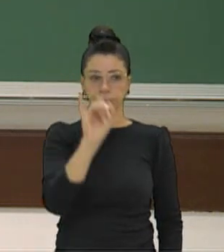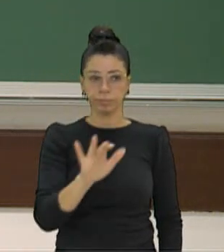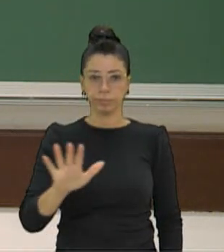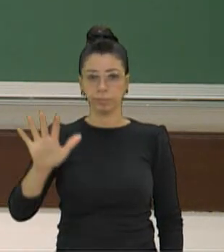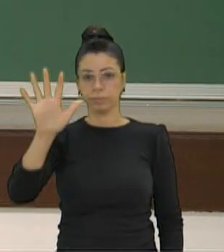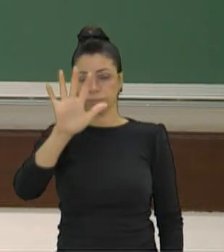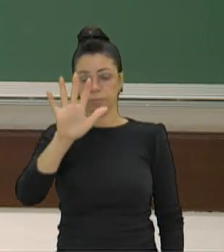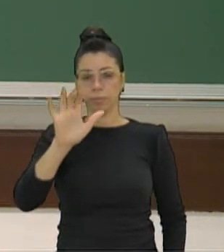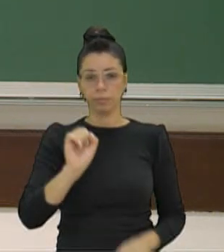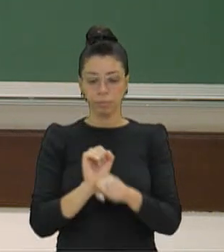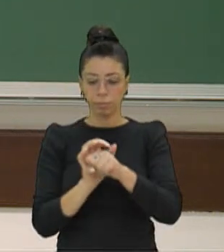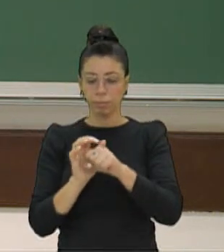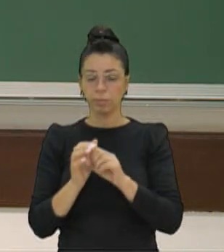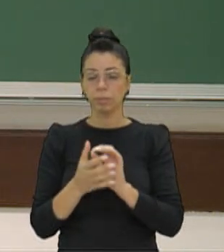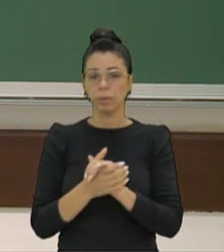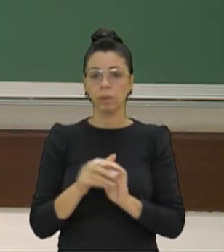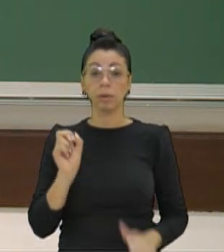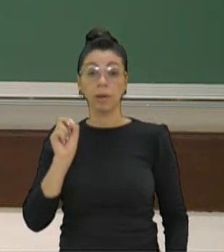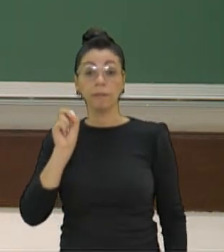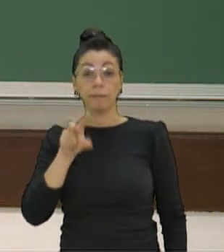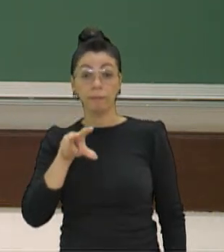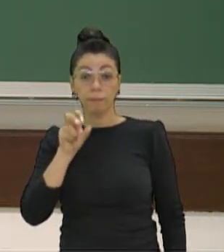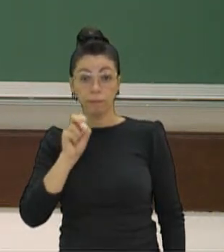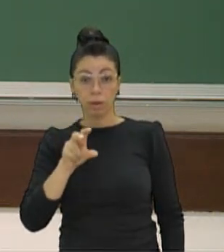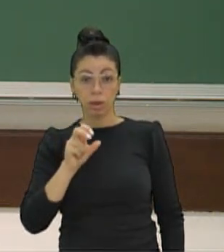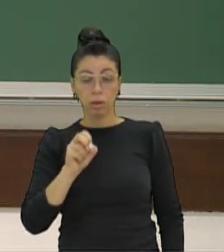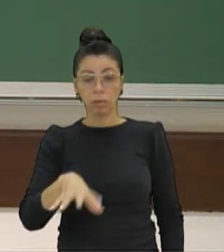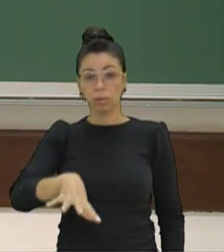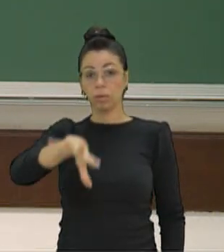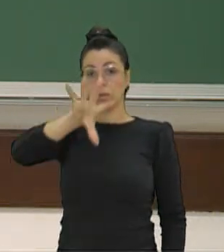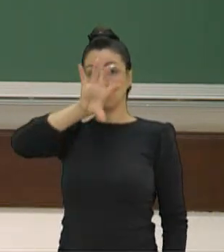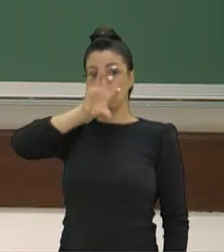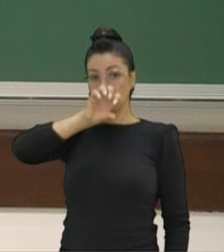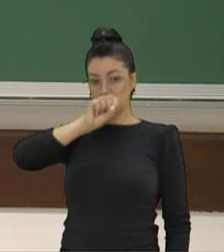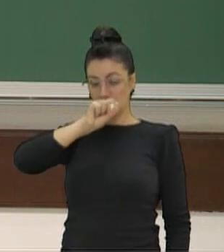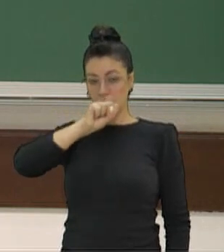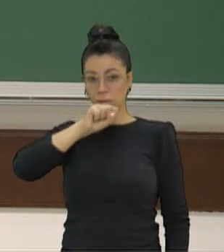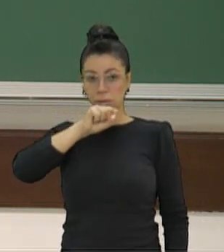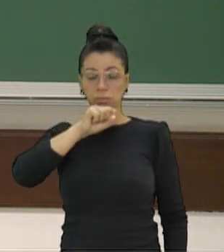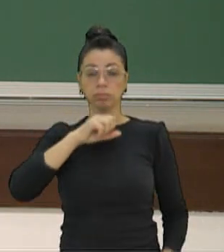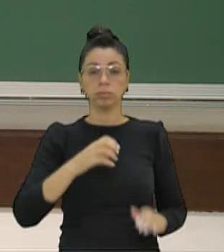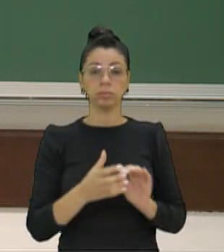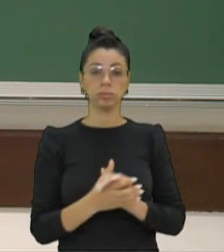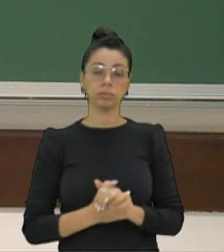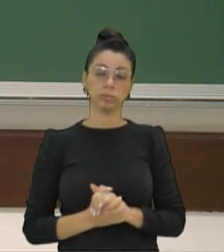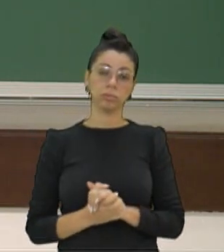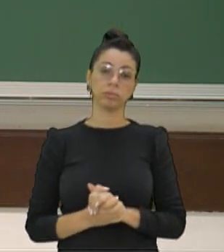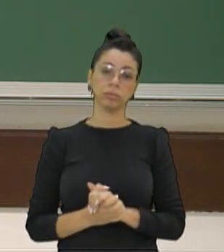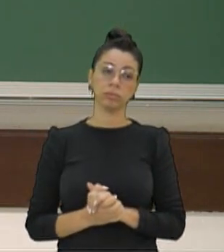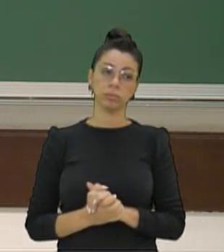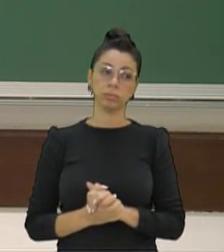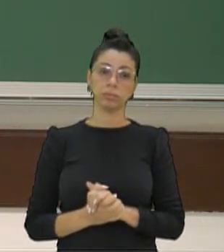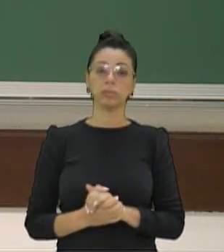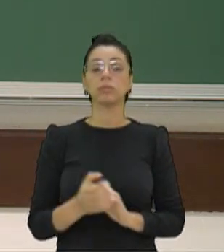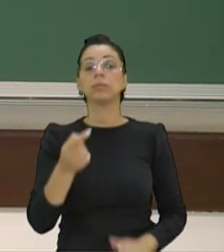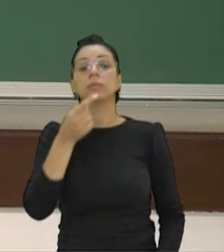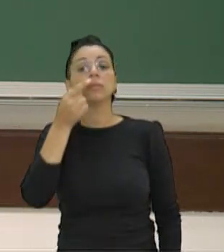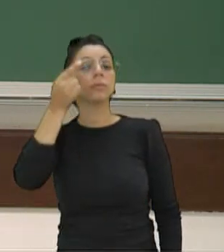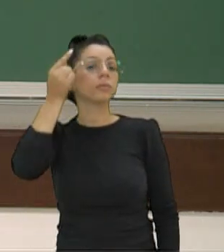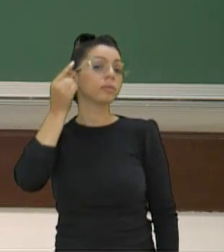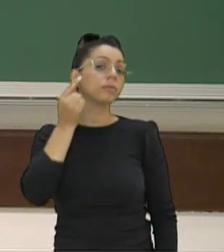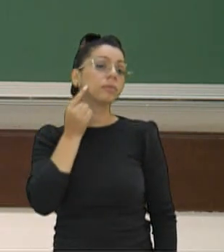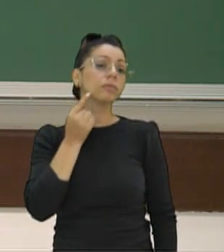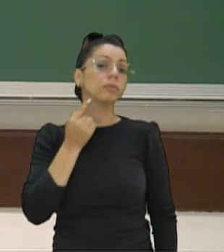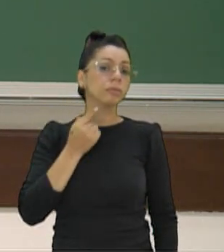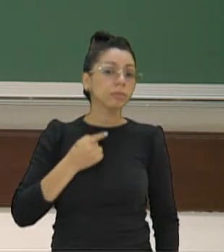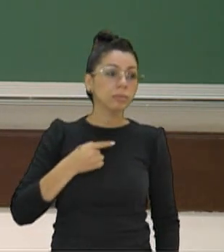de vírus no organismo, se esses vírus causadores de pneumonia ou bactérias entram pelo sistema respiratório